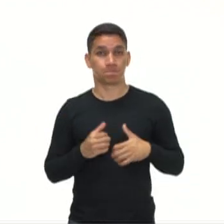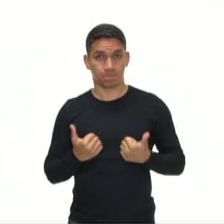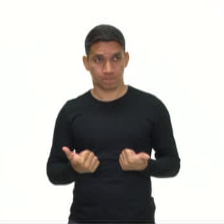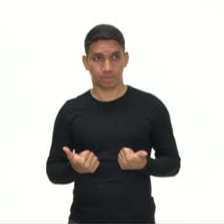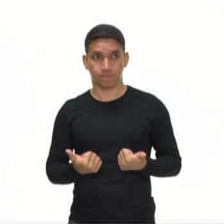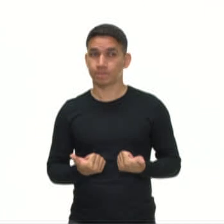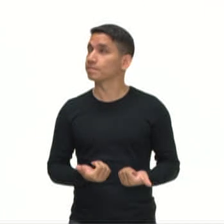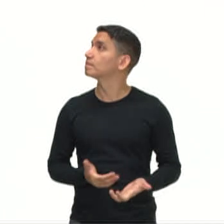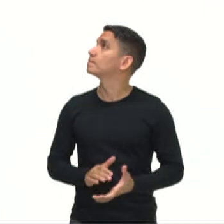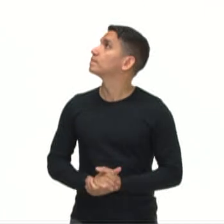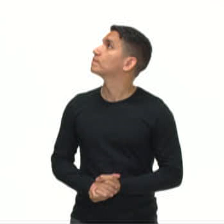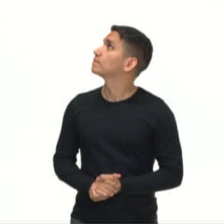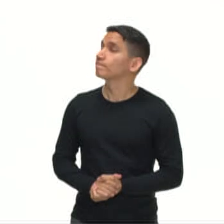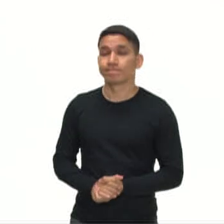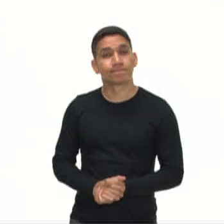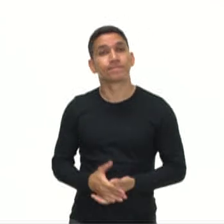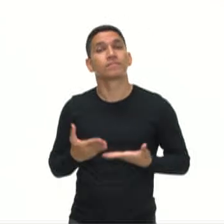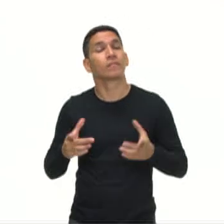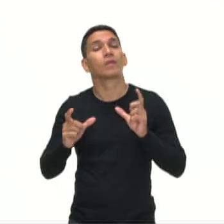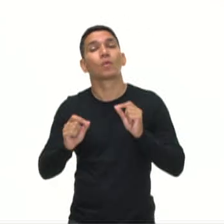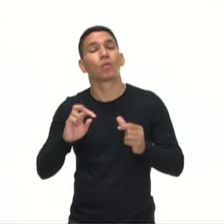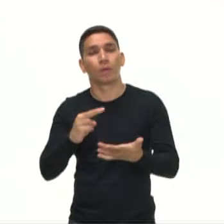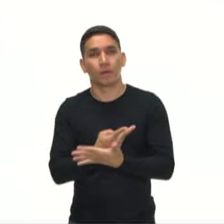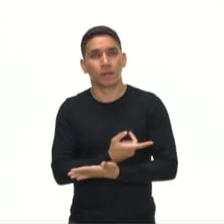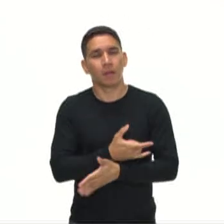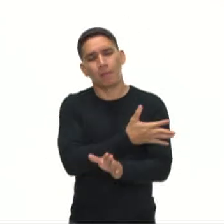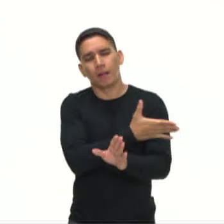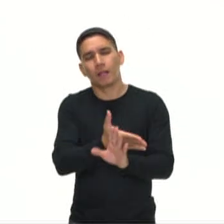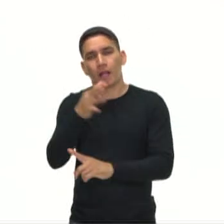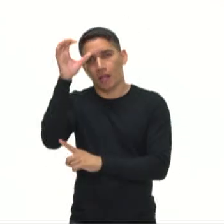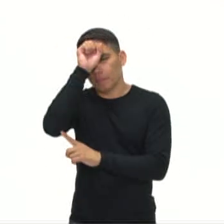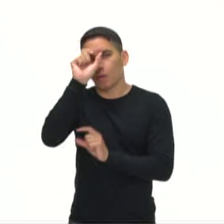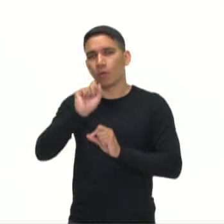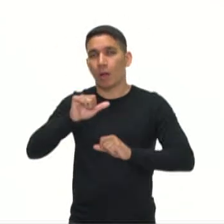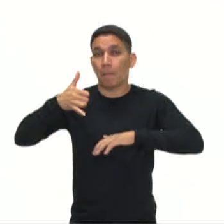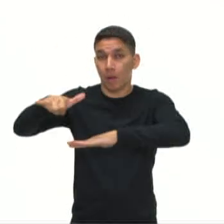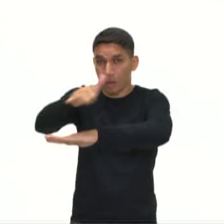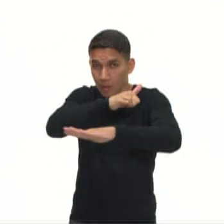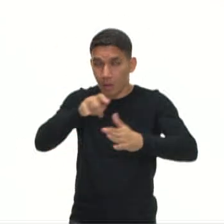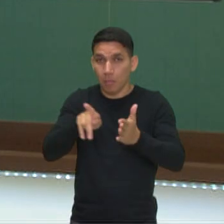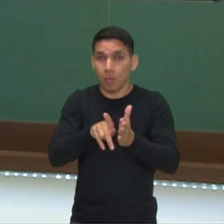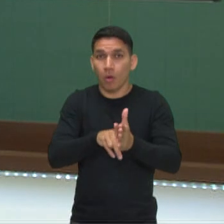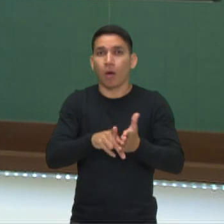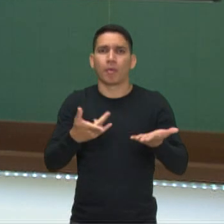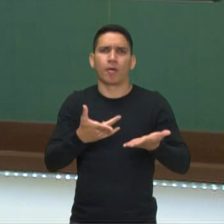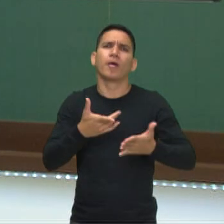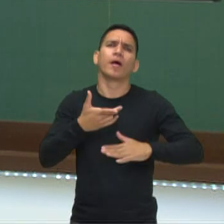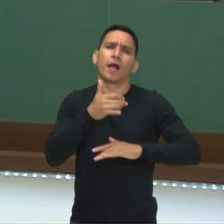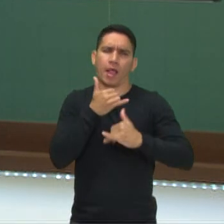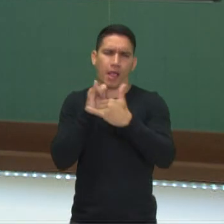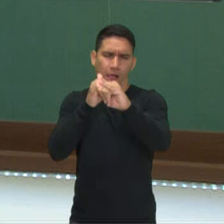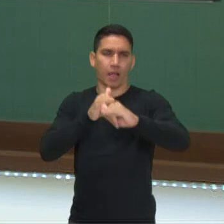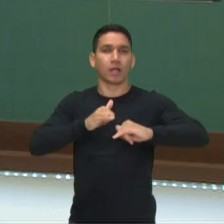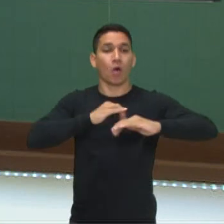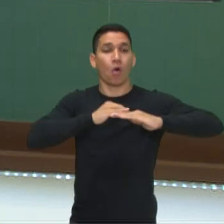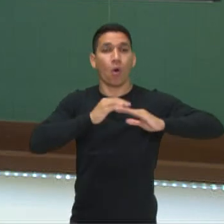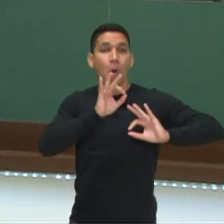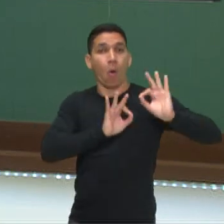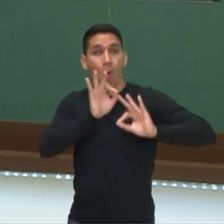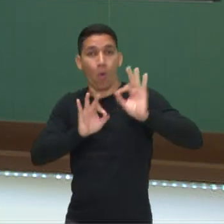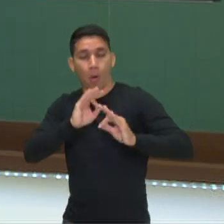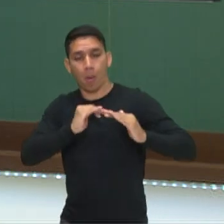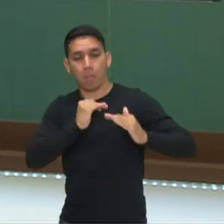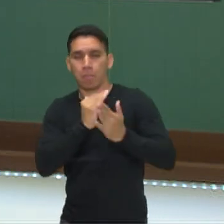Beleza? Então, gente, nós vimos que corrente elétrica é um movimento ordenado de cargas elétricas, né? Um ordenado que